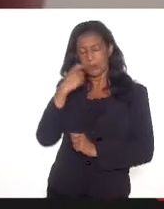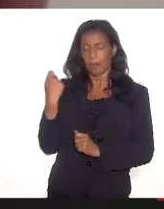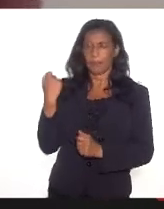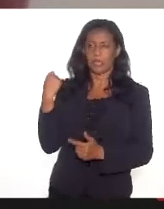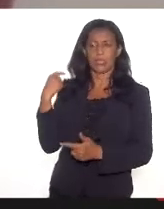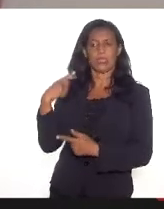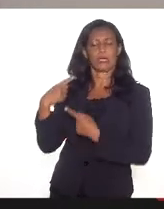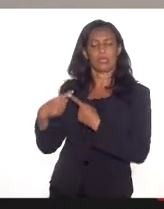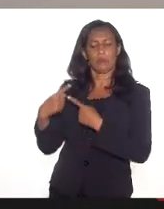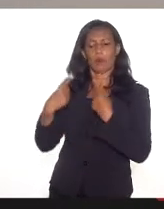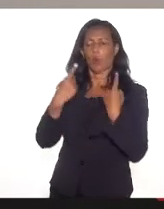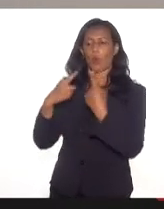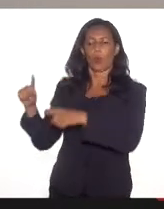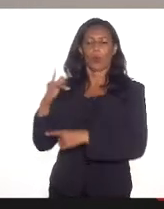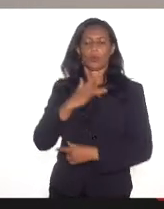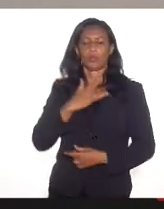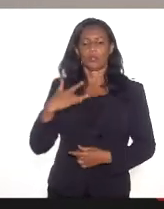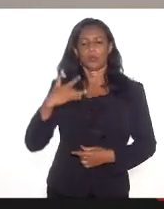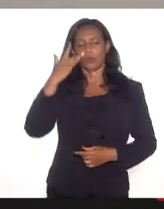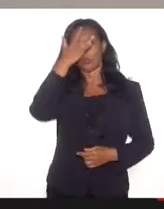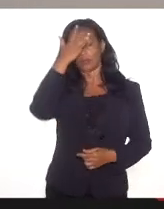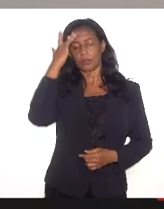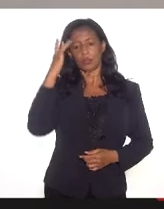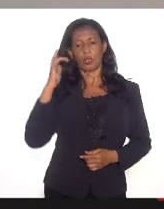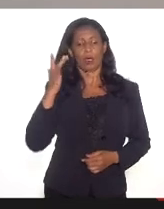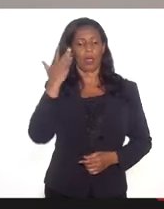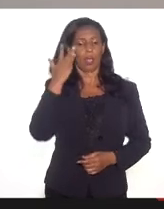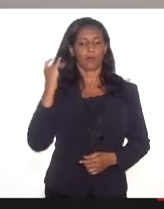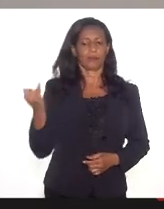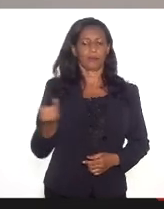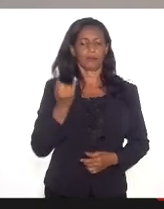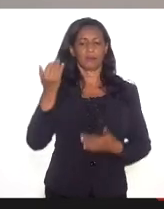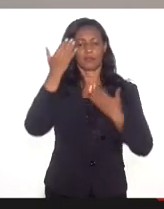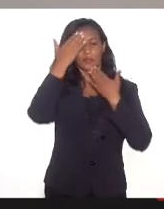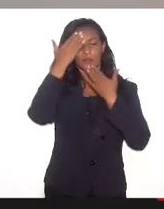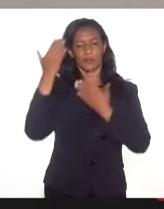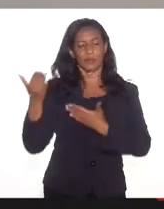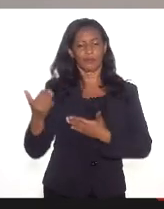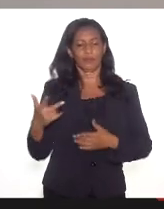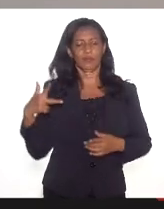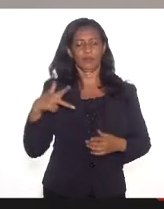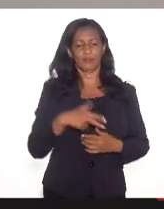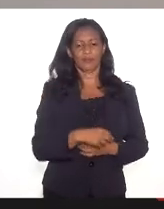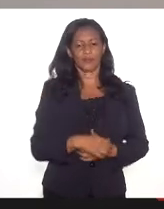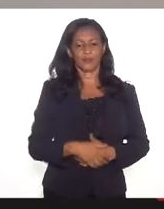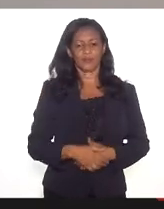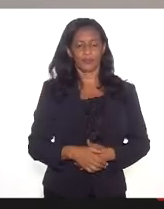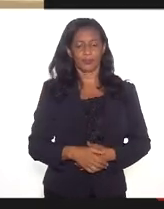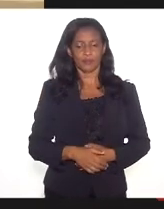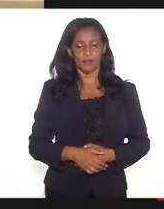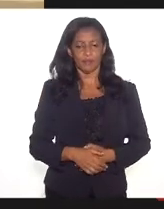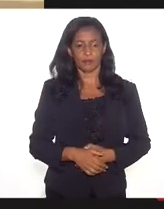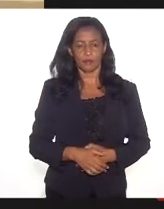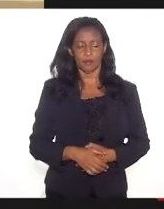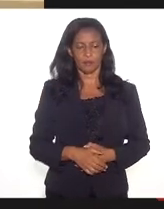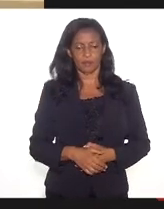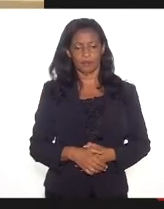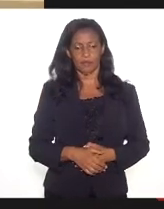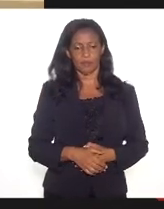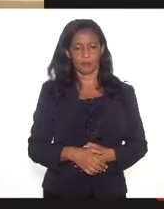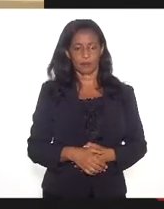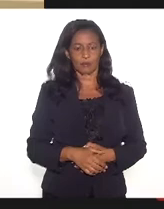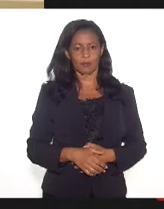a saúde das pessoas acho importante obrigado desculpe interrompido tem dúvida Osório